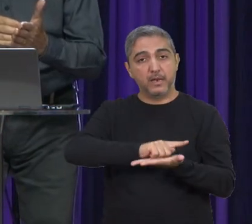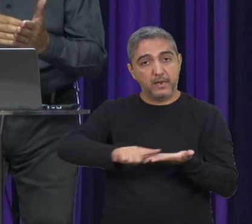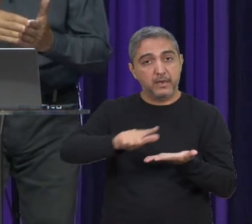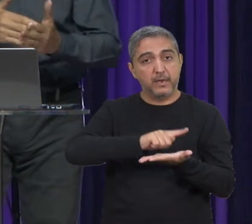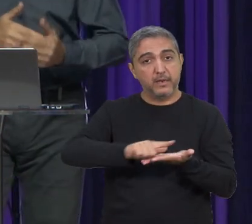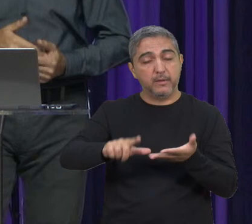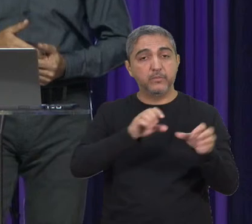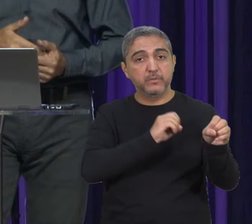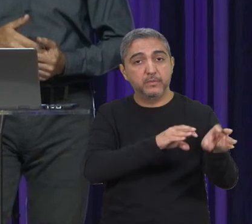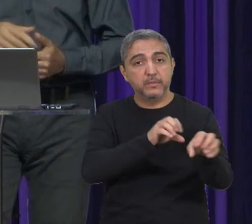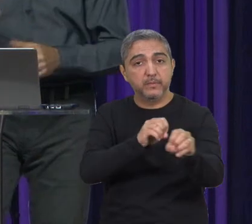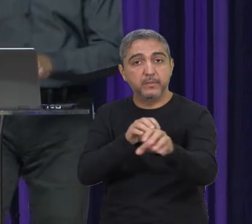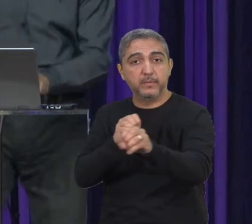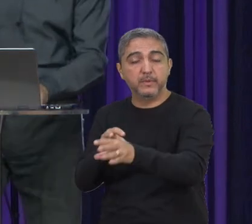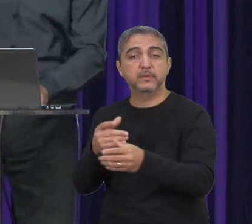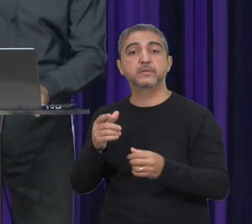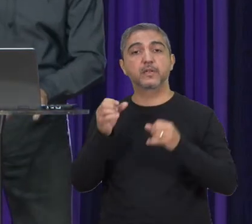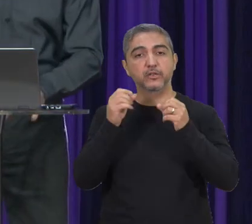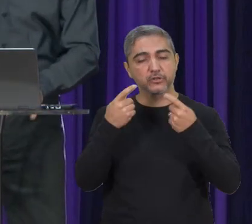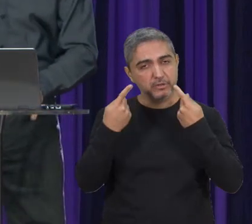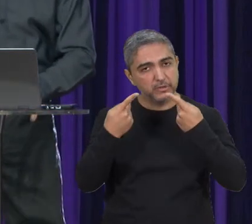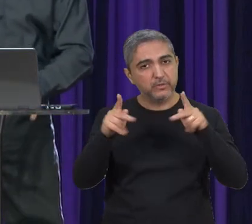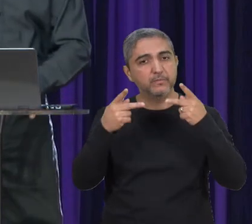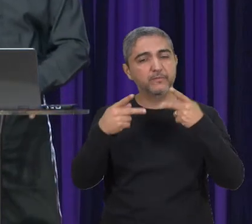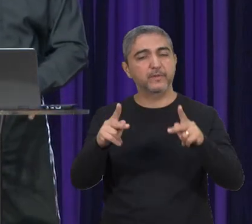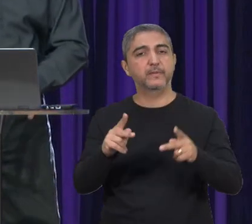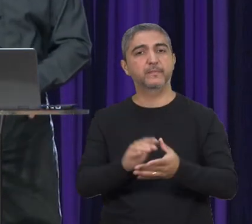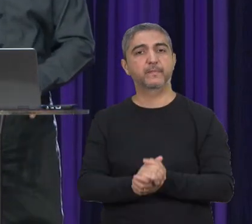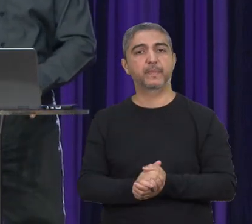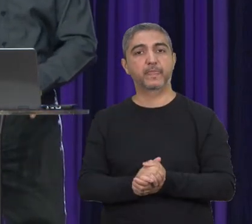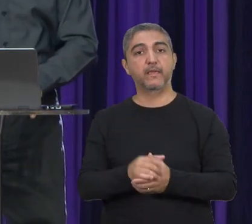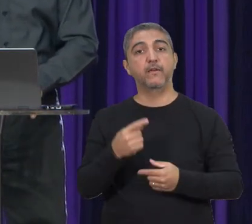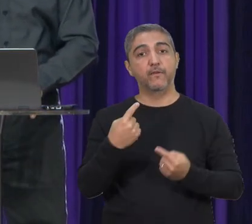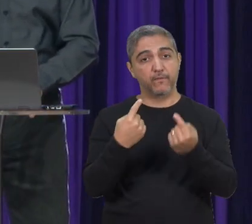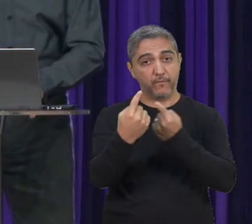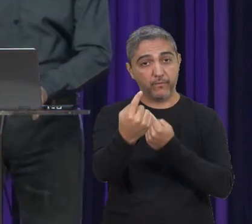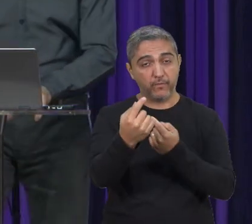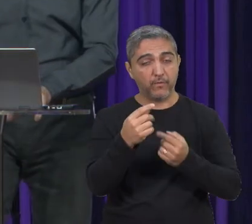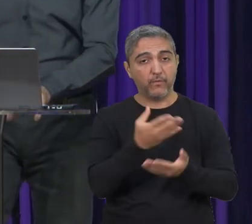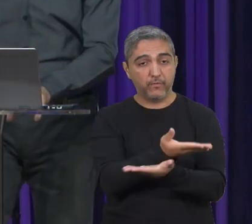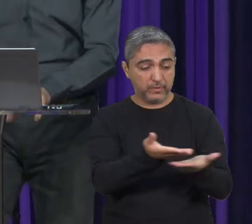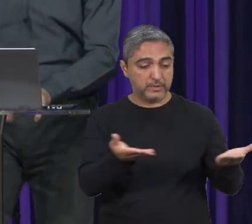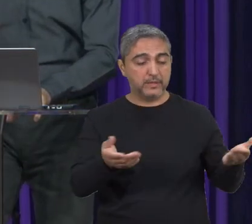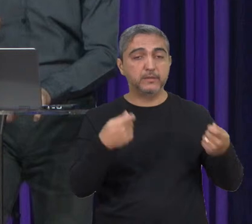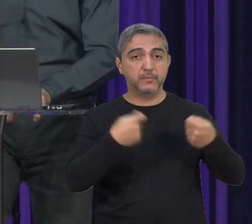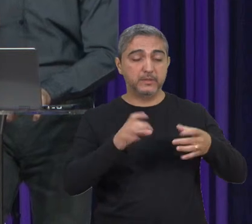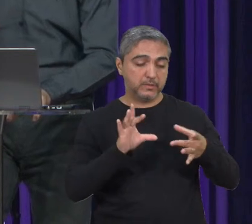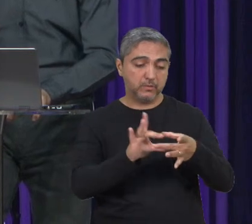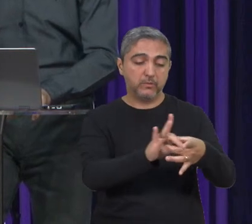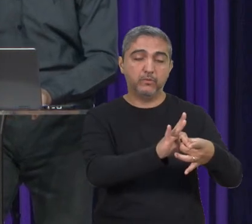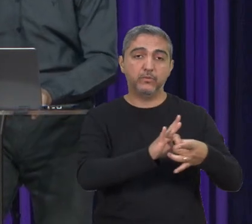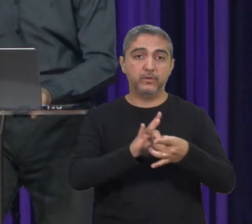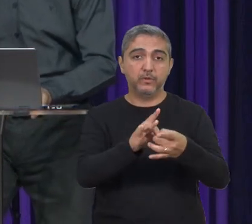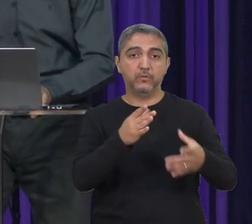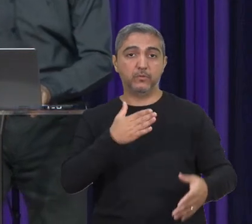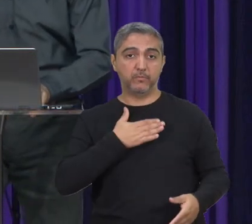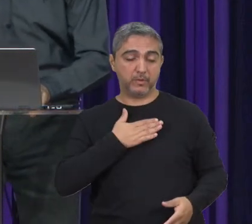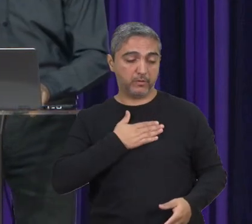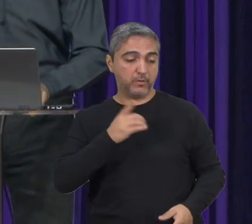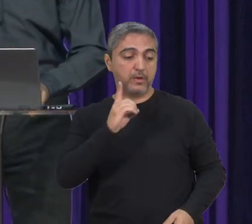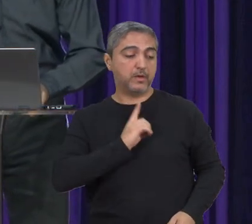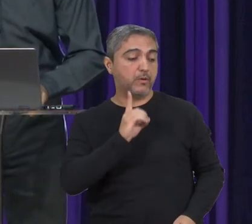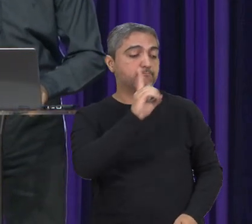Permaneçam em mim e eu permanecerei em vocês. Pois assim como um ramo não